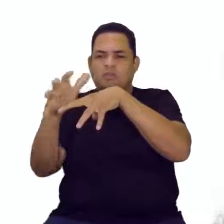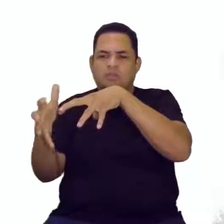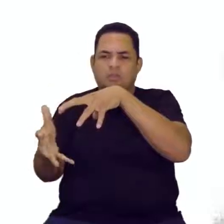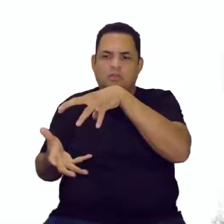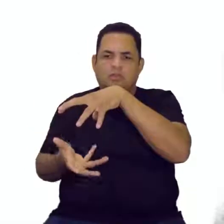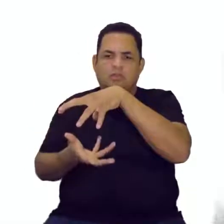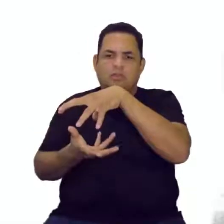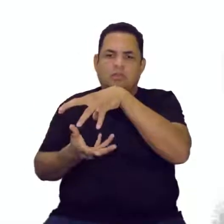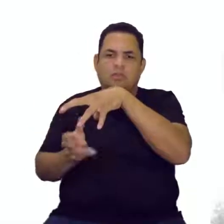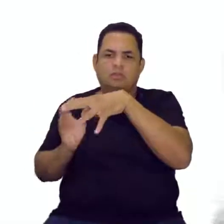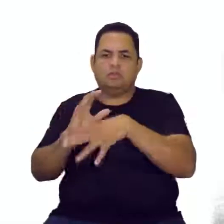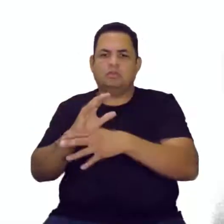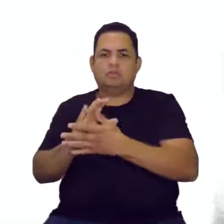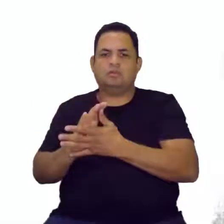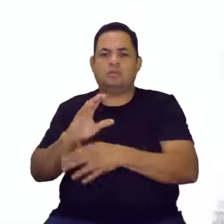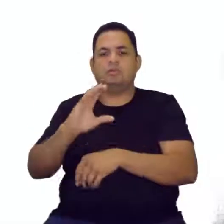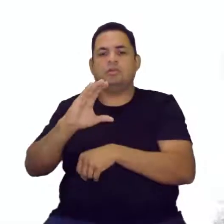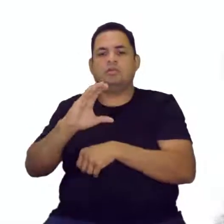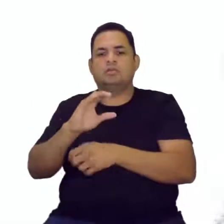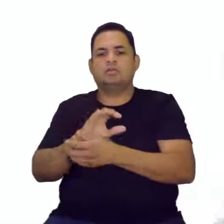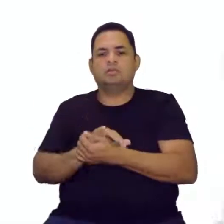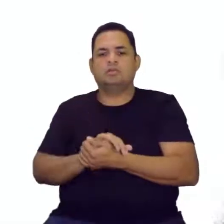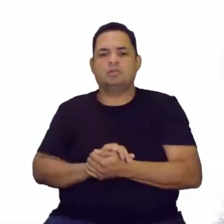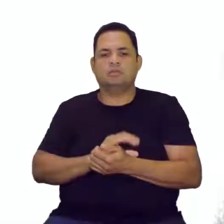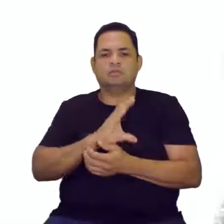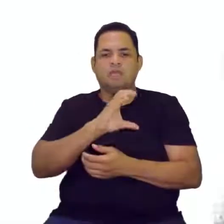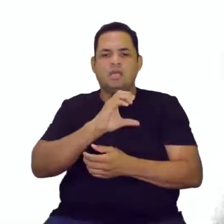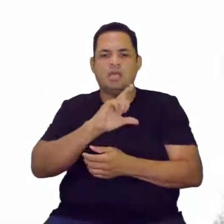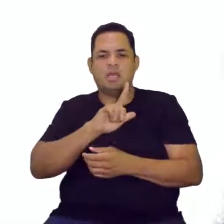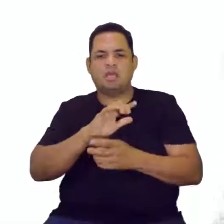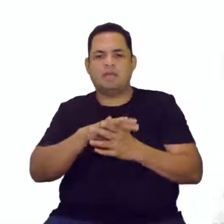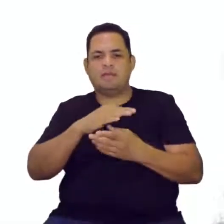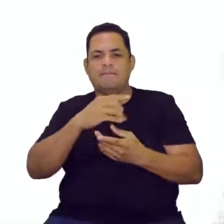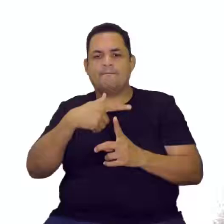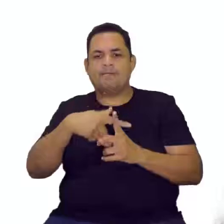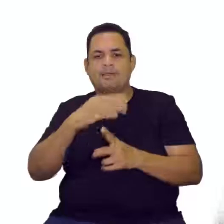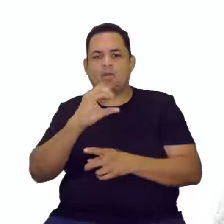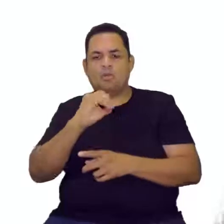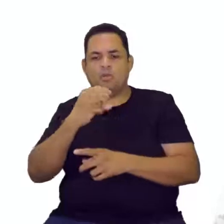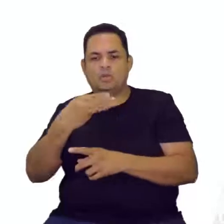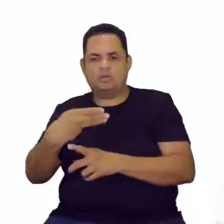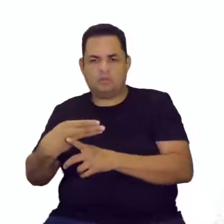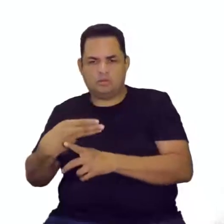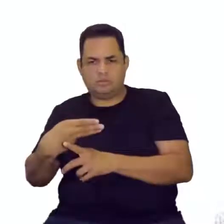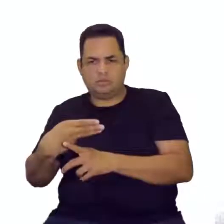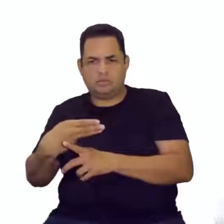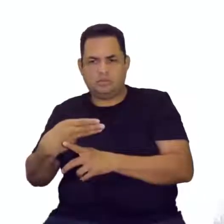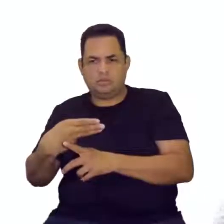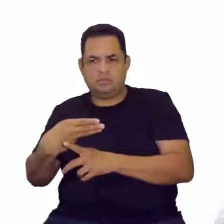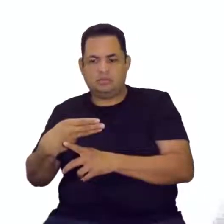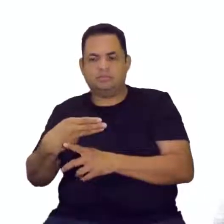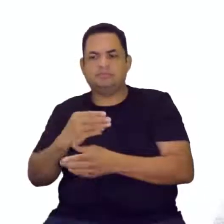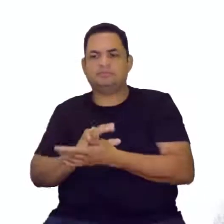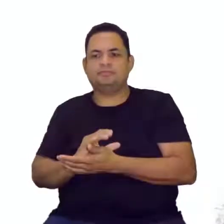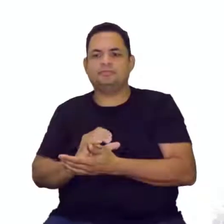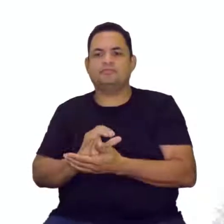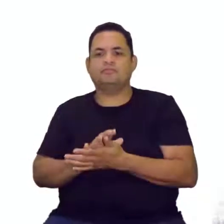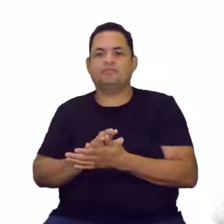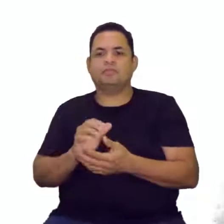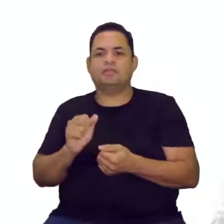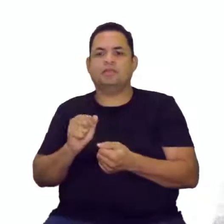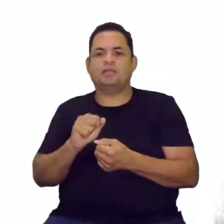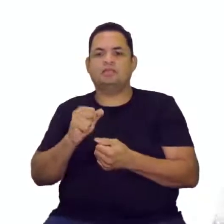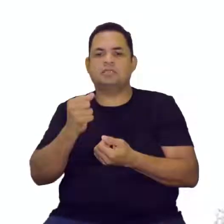vai fazer? O cloro, ele vai lá e vai interagir com o ozônio, fazendo